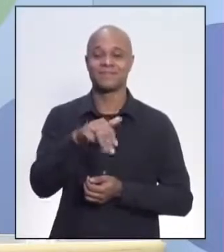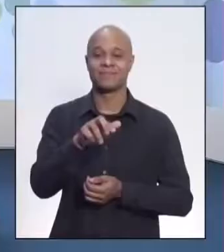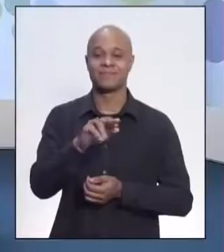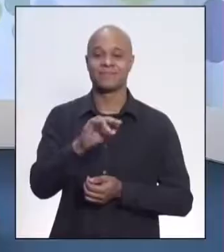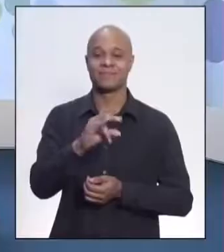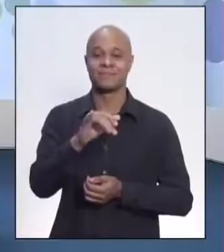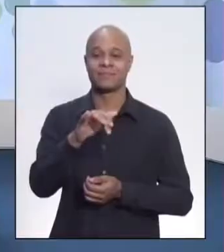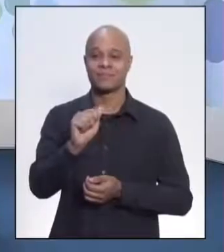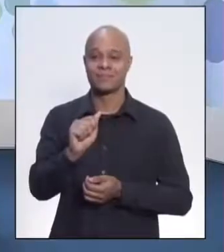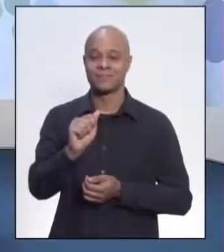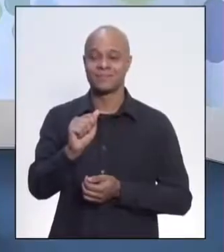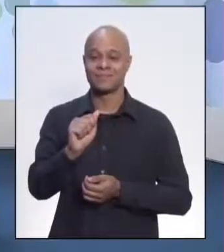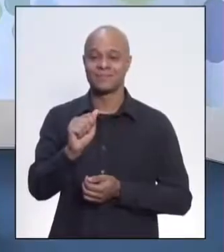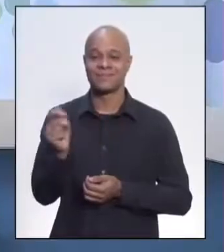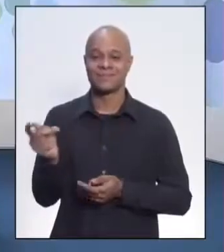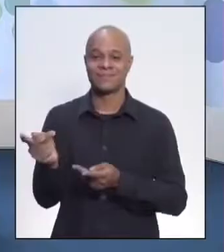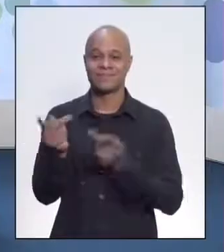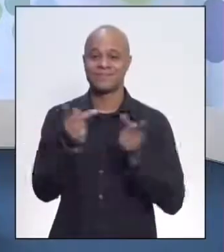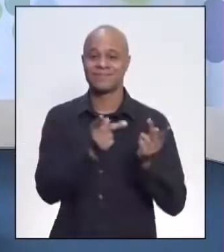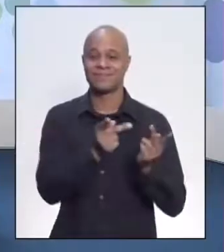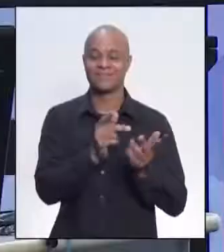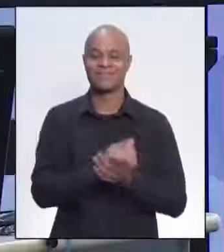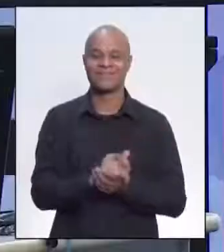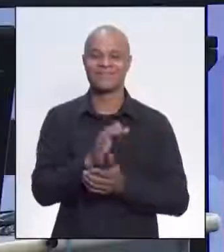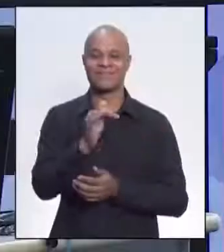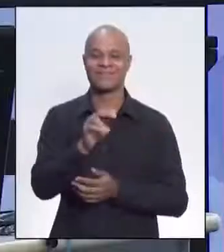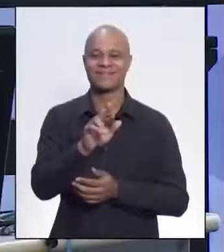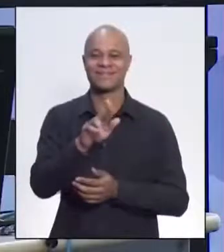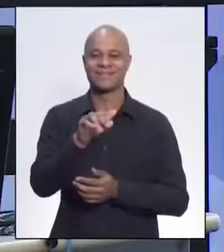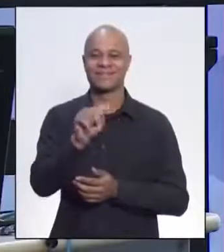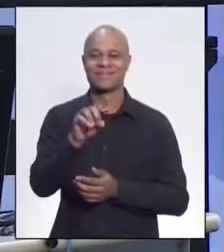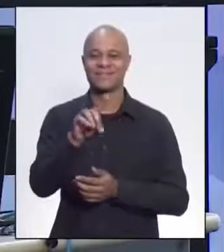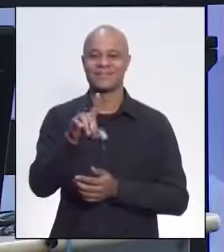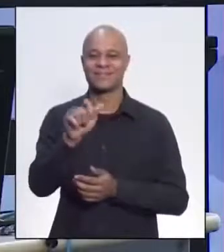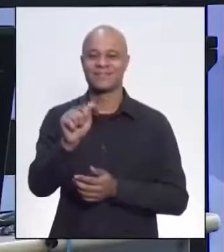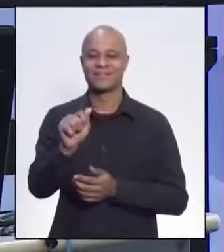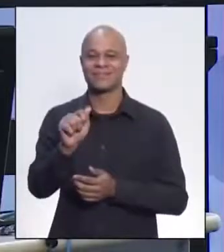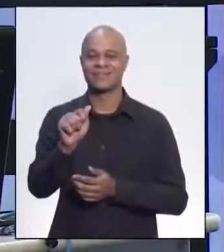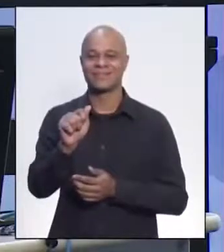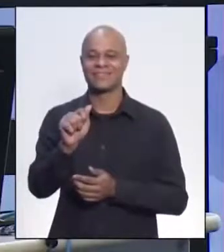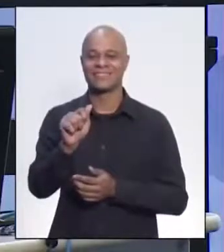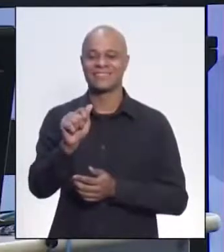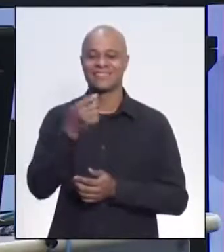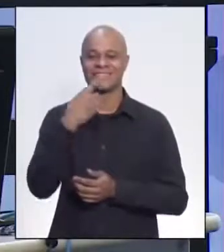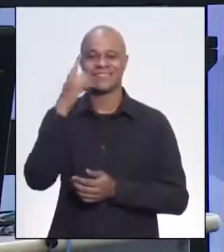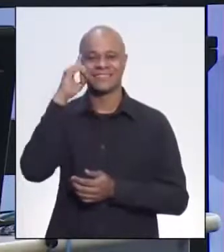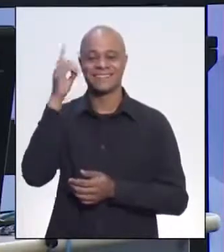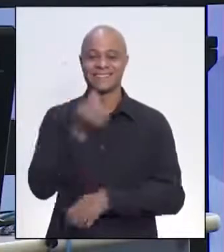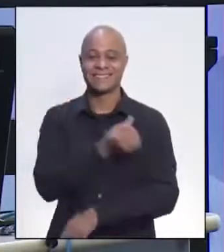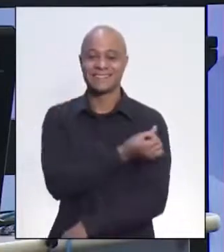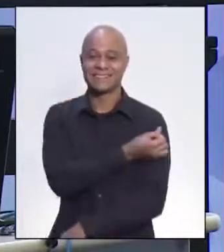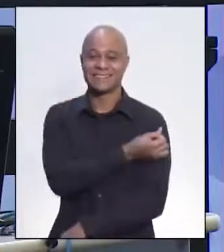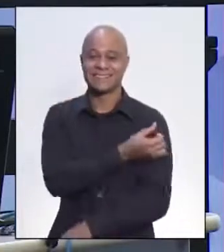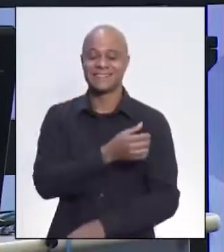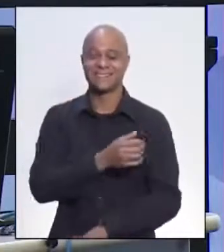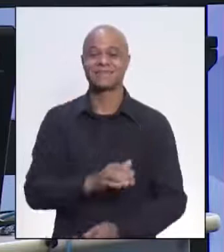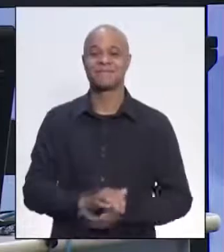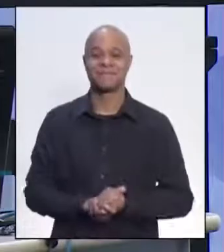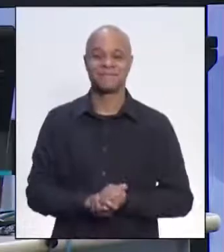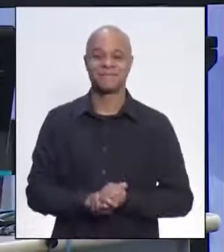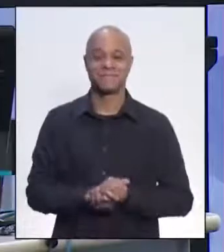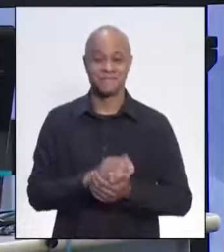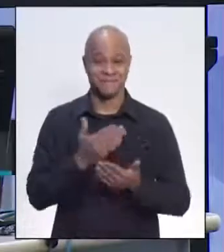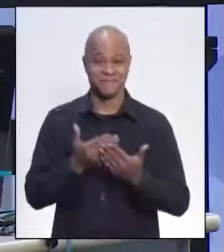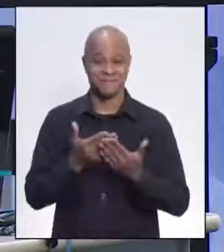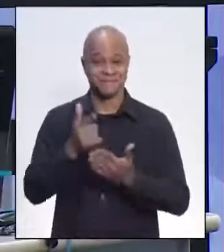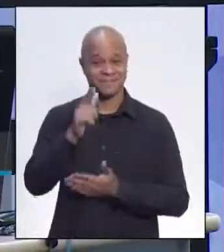vocês a professora Fernanda Borges. Bom dia, professora. Bom dia, professora Márcia. Bom dia, turma do sexto ano. Vamos dar seguimento às nossas